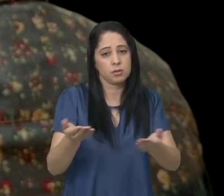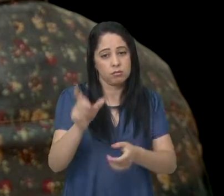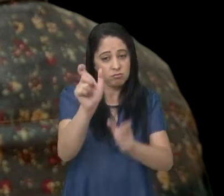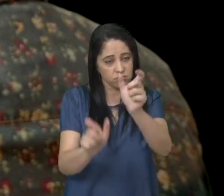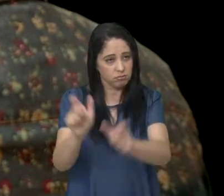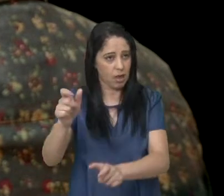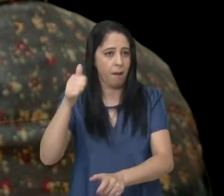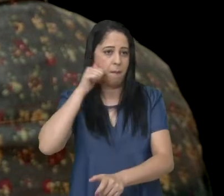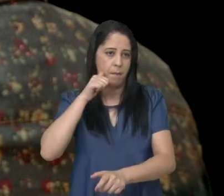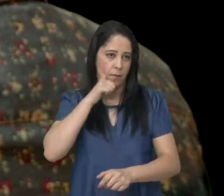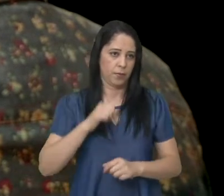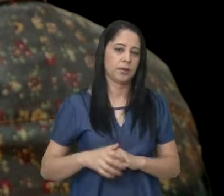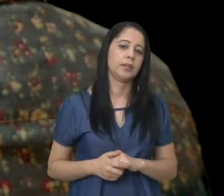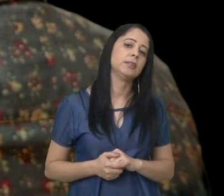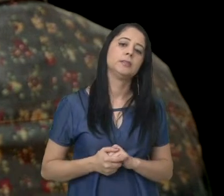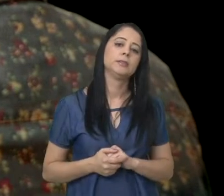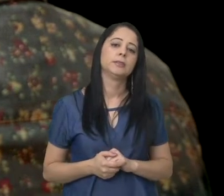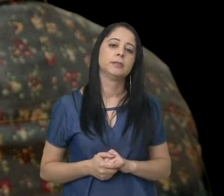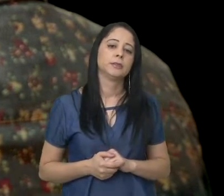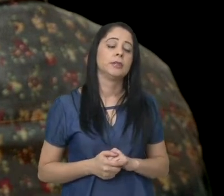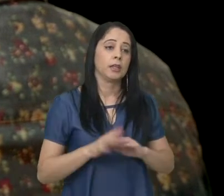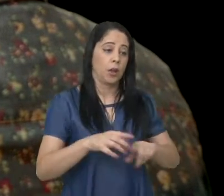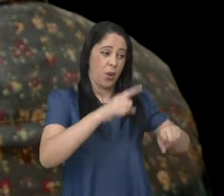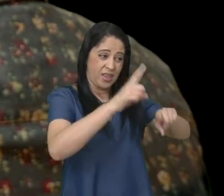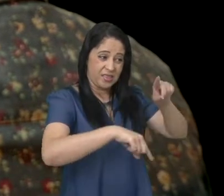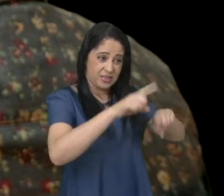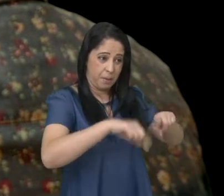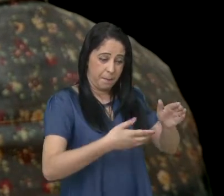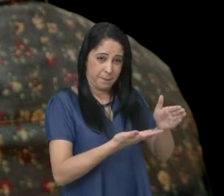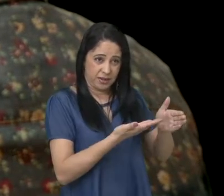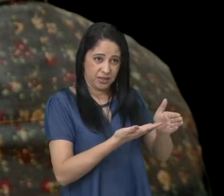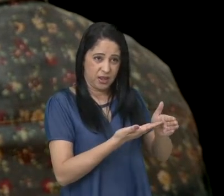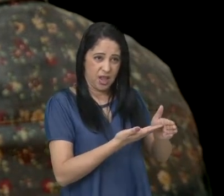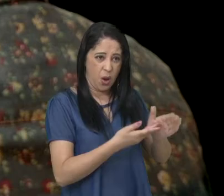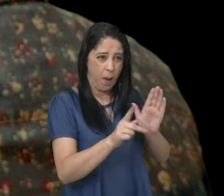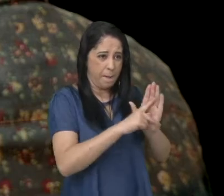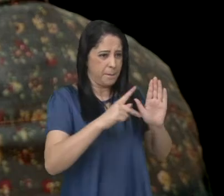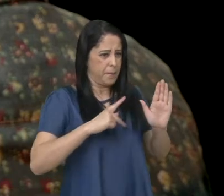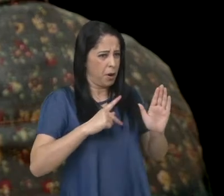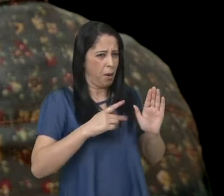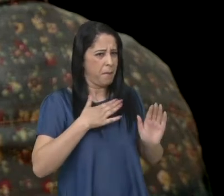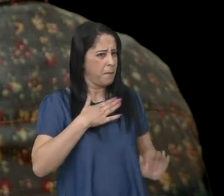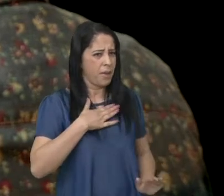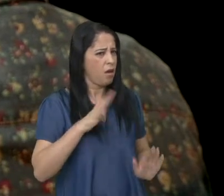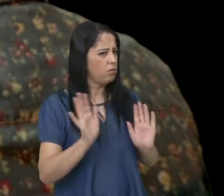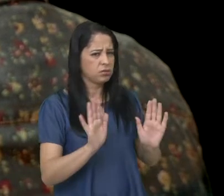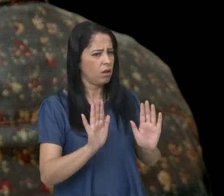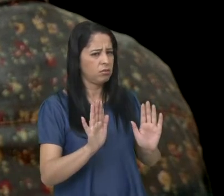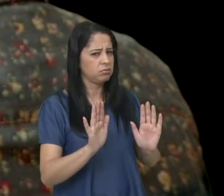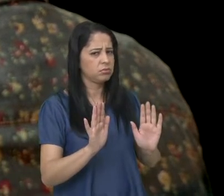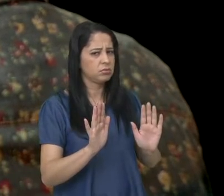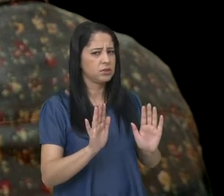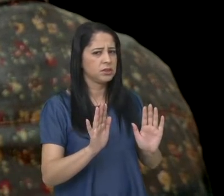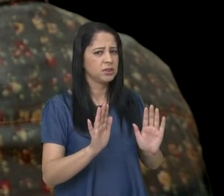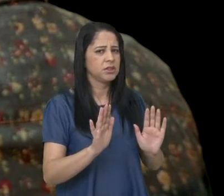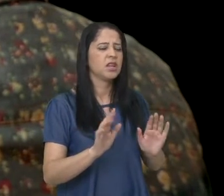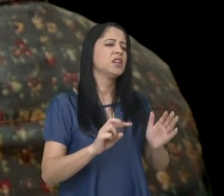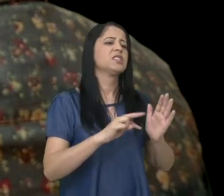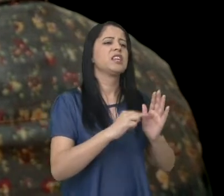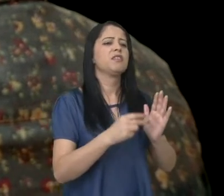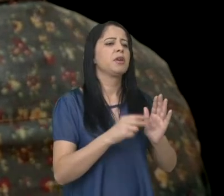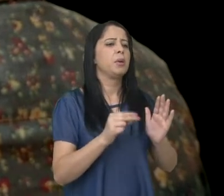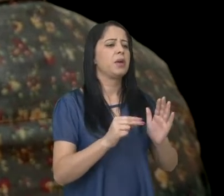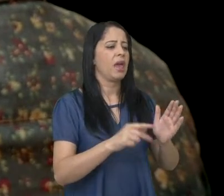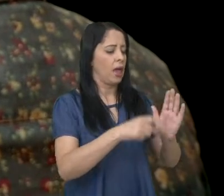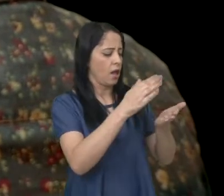nós sempre, e esse material não é da vereadora, né, do mandato, sempre eu acho que é institucional,